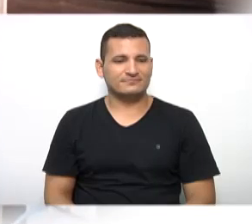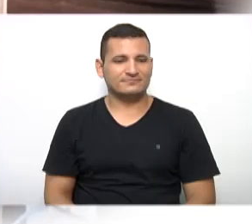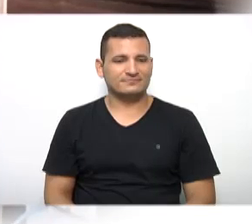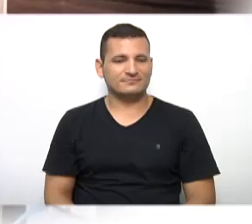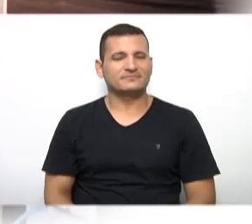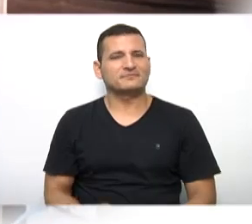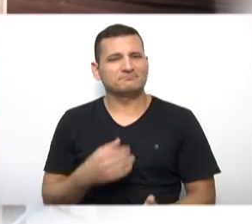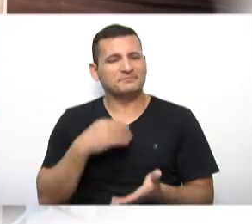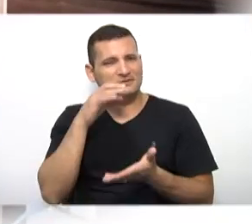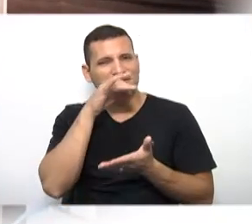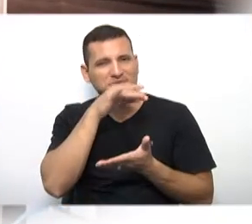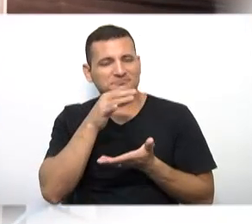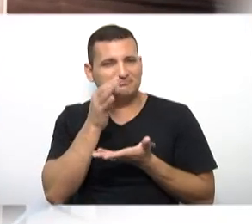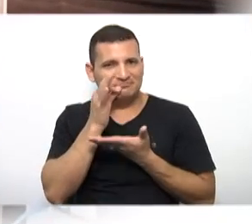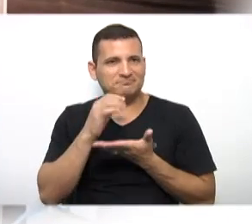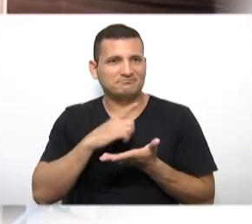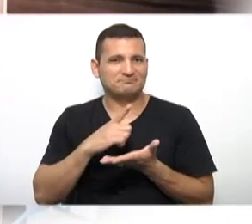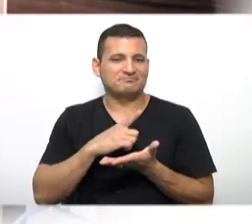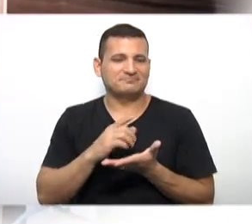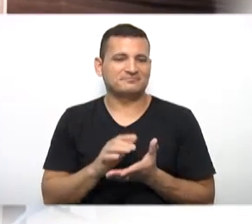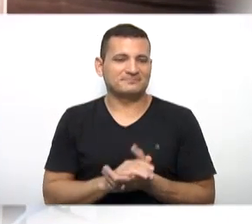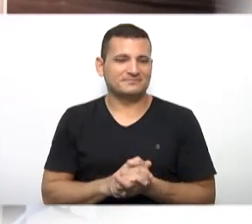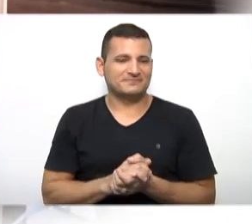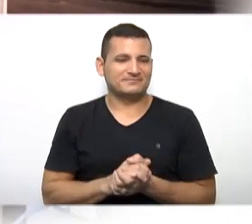Tá quentinho mesmo.